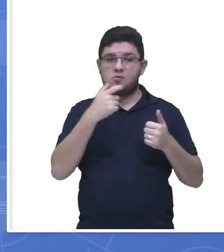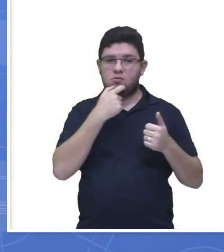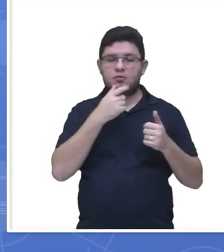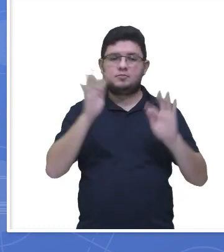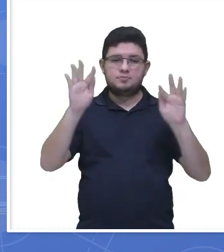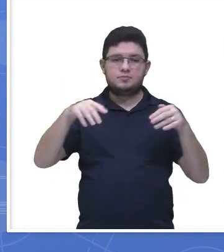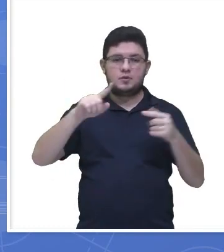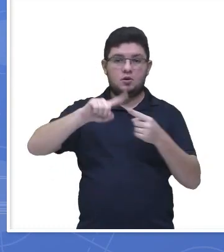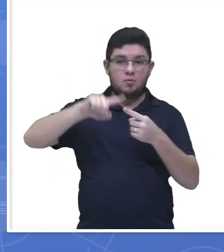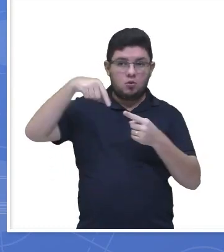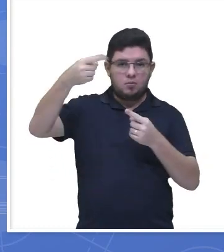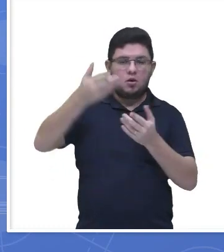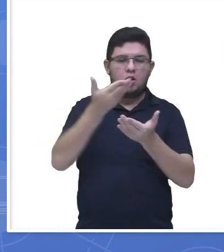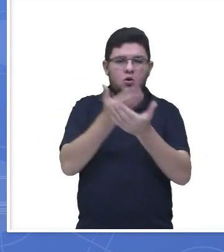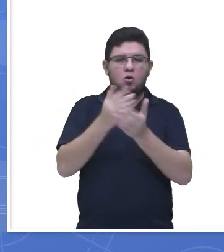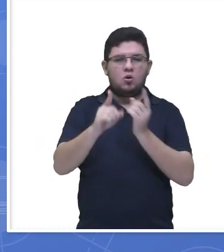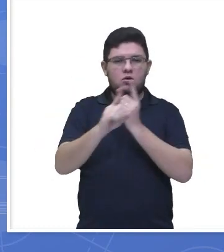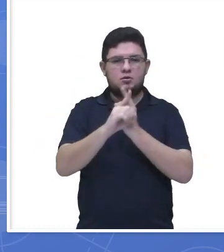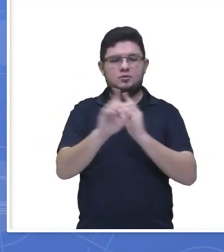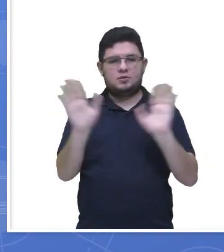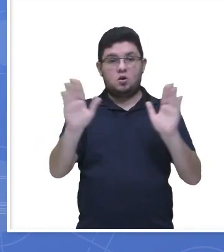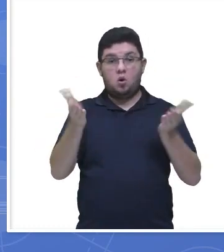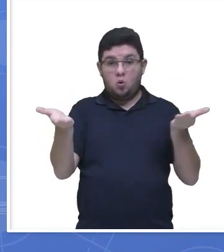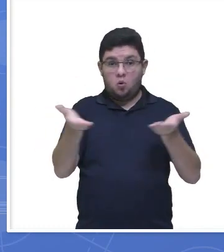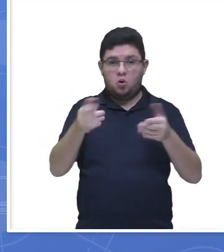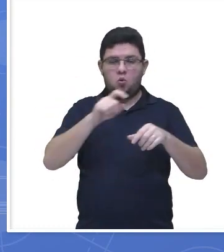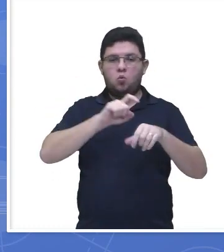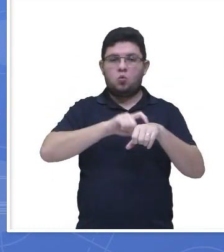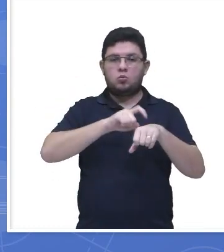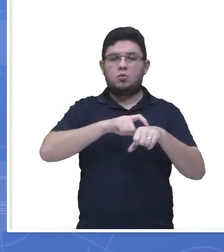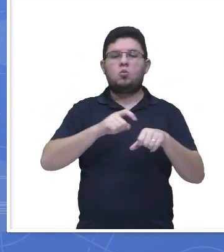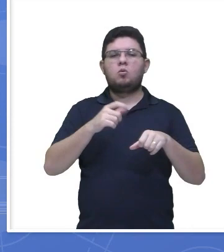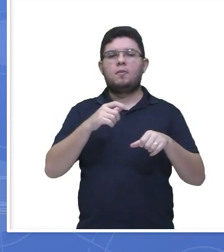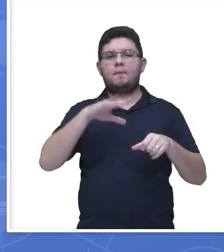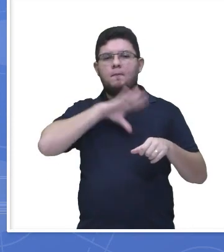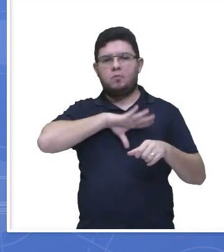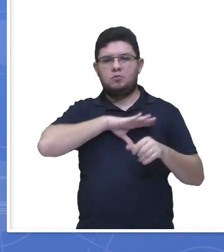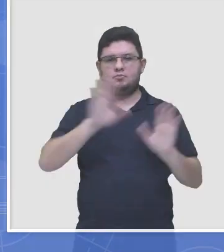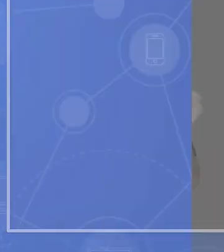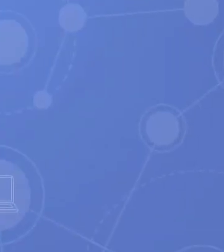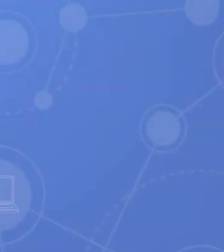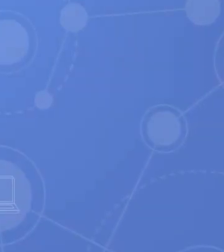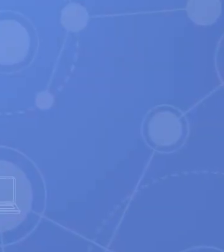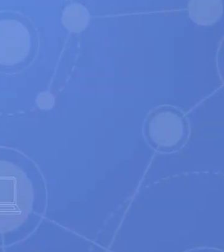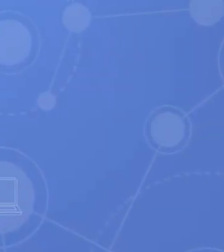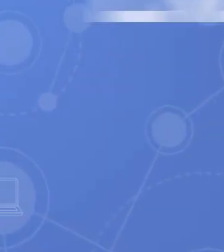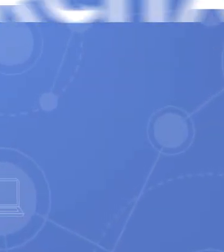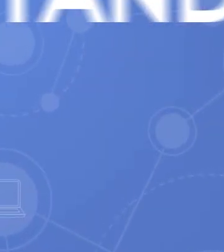aí na próxima aula. Agora vocês ficam aí com língua portuguesa. Bye, bye!